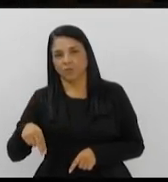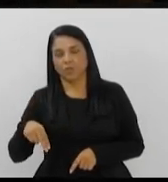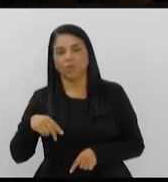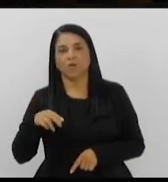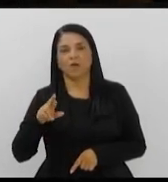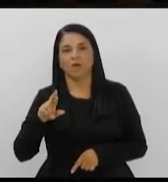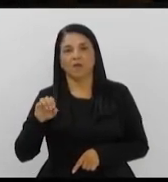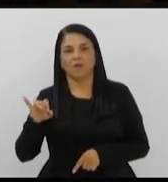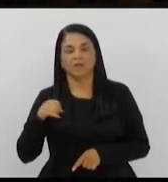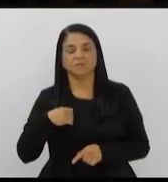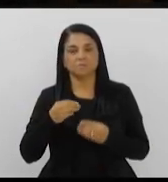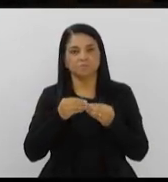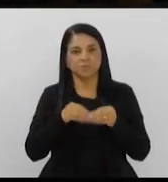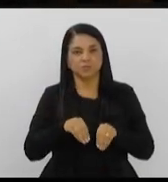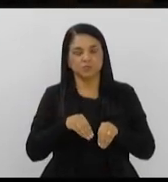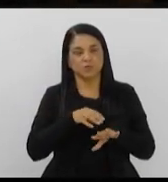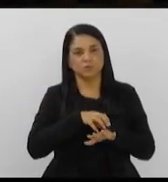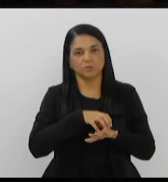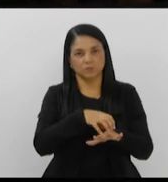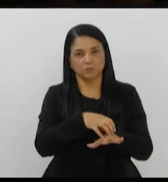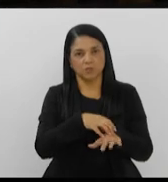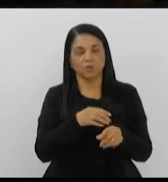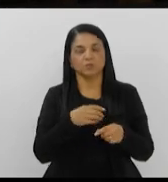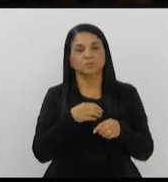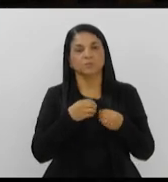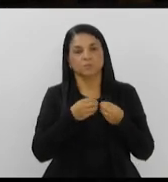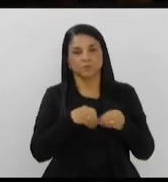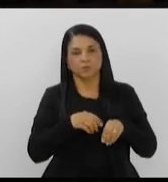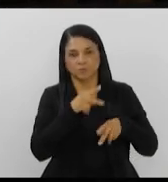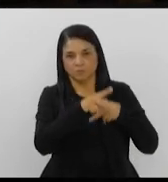e prejudicando toda a população.